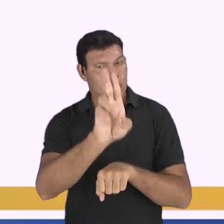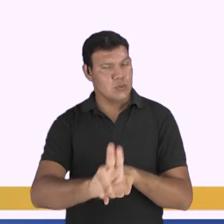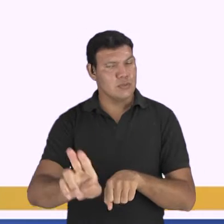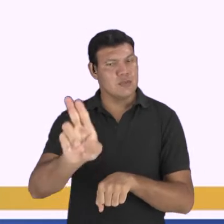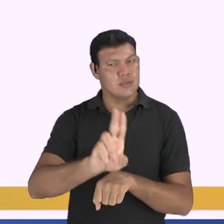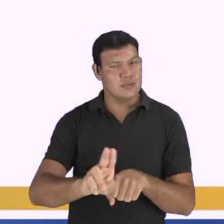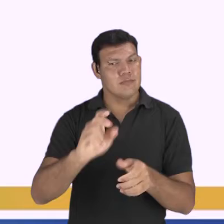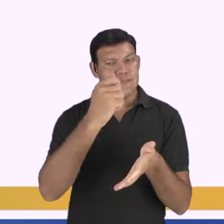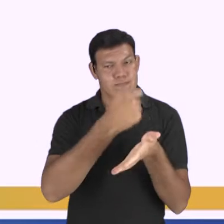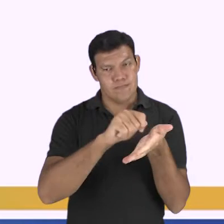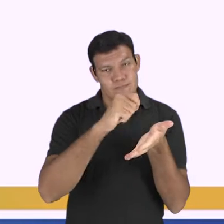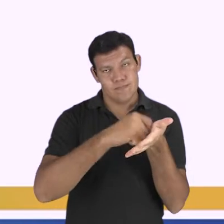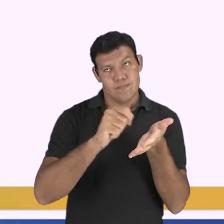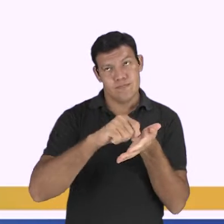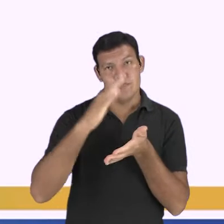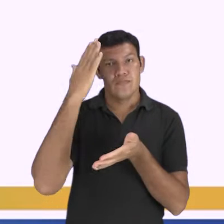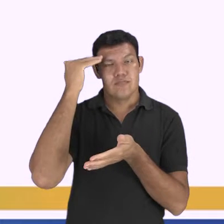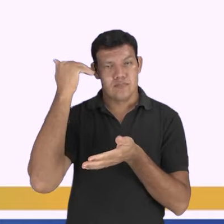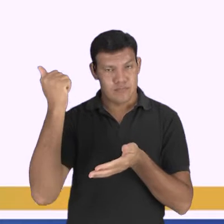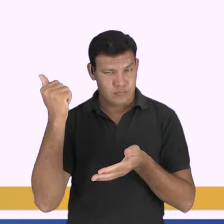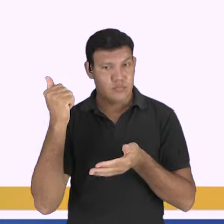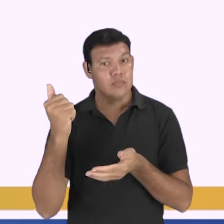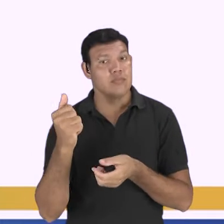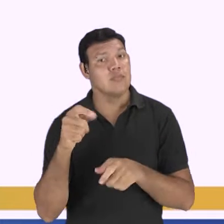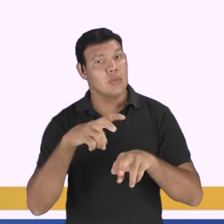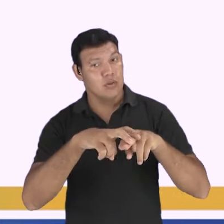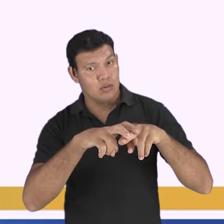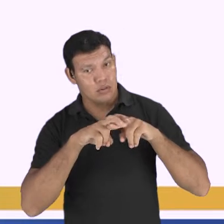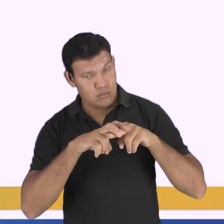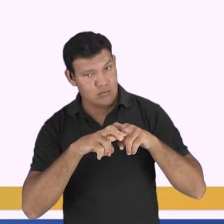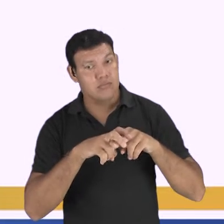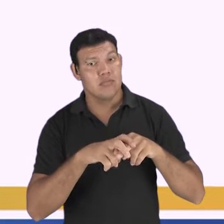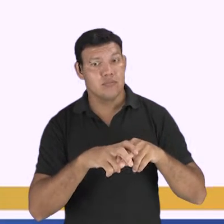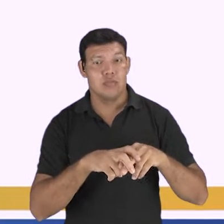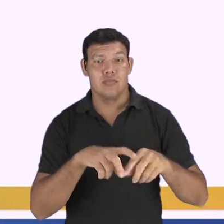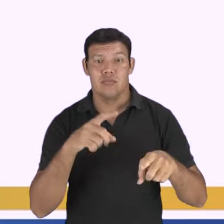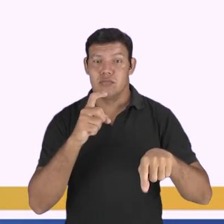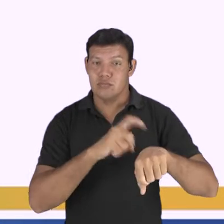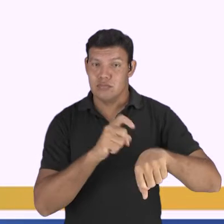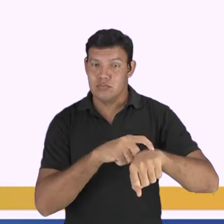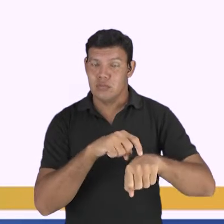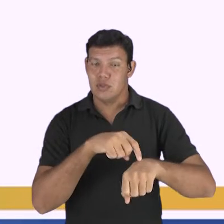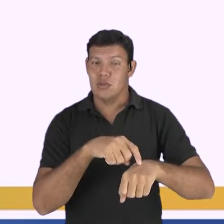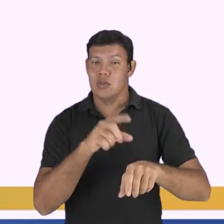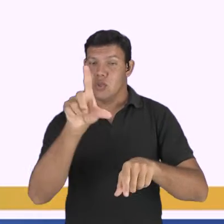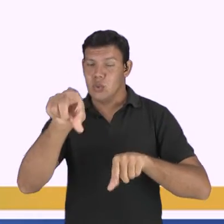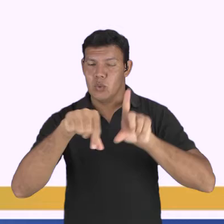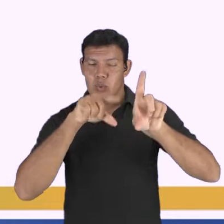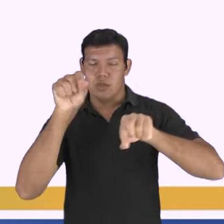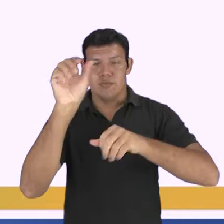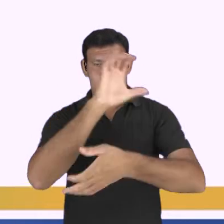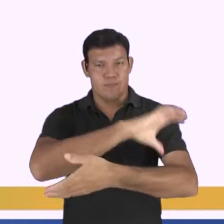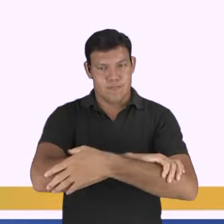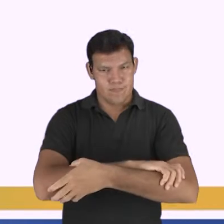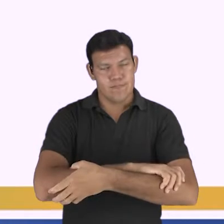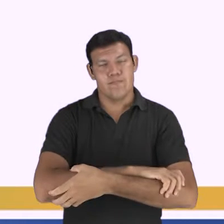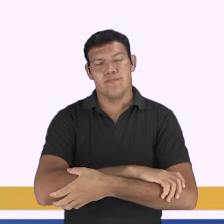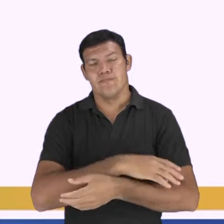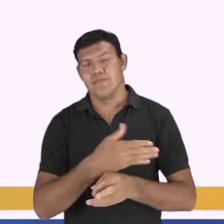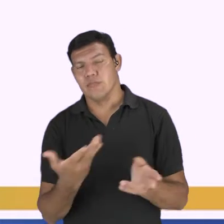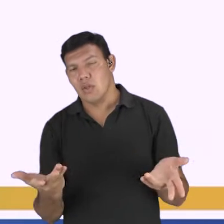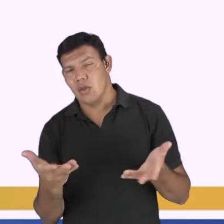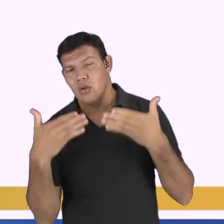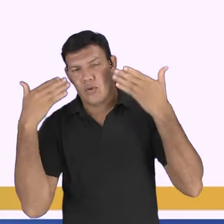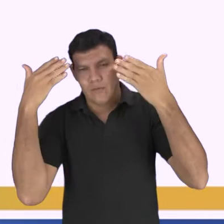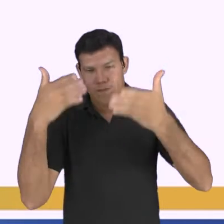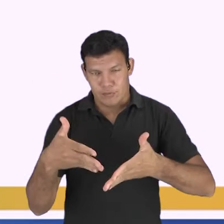pelo autor. Tá? Por isso que na hora de escolher os conectivos, né, que você quer ali evidenciar essas relações aí dentro do seu